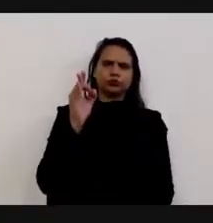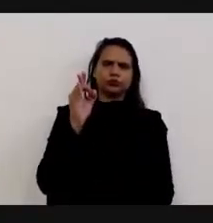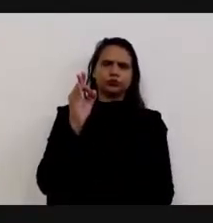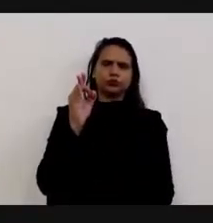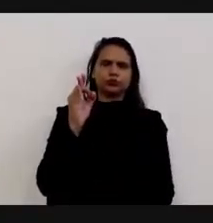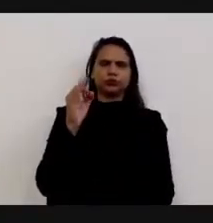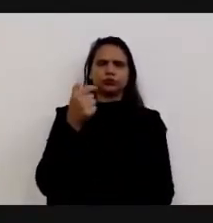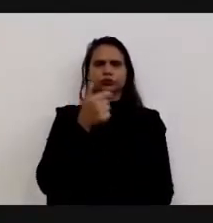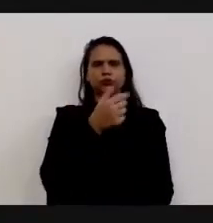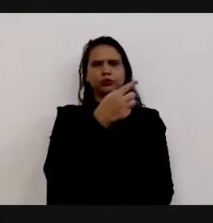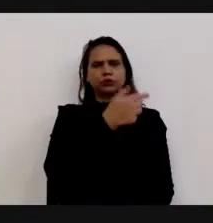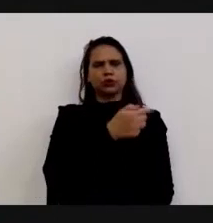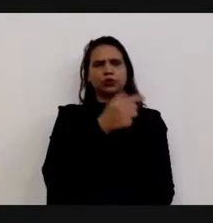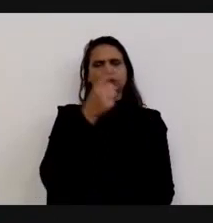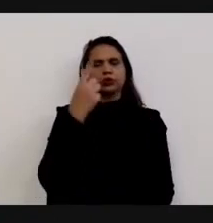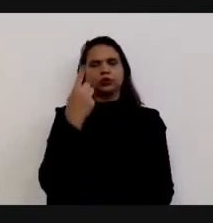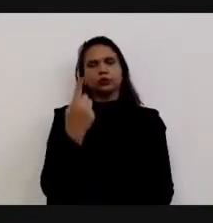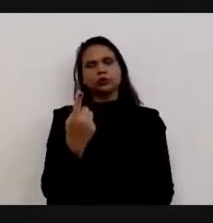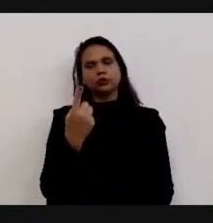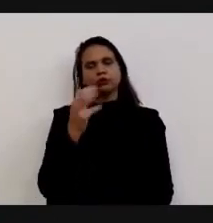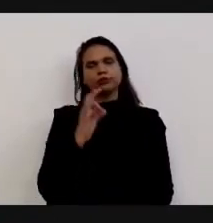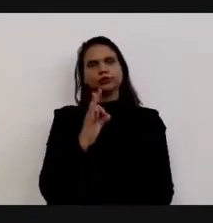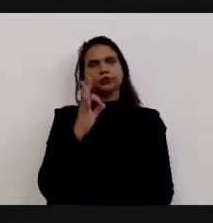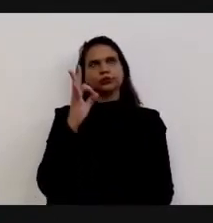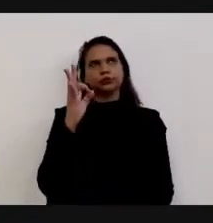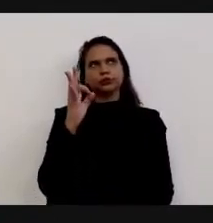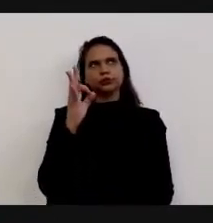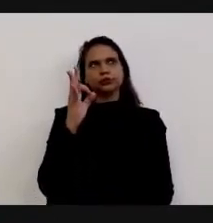36% em 2021, 71% de